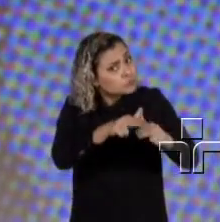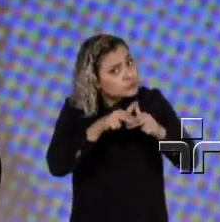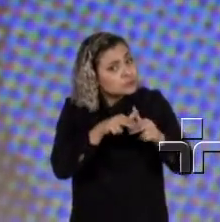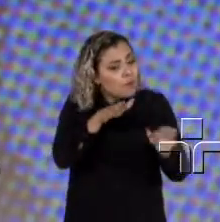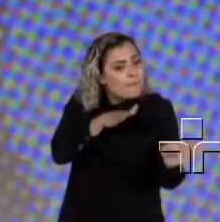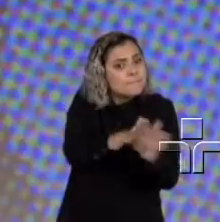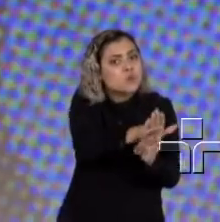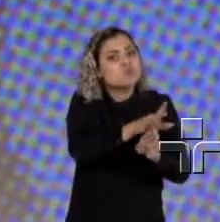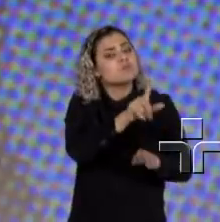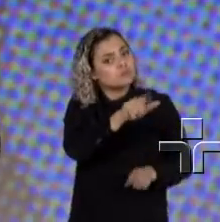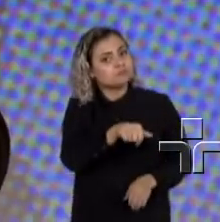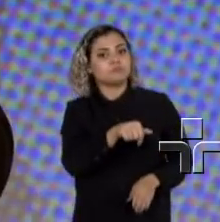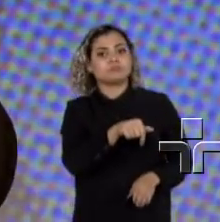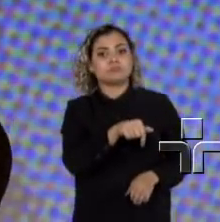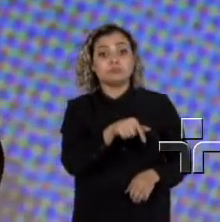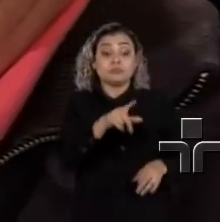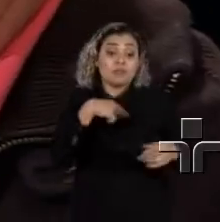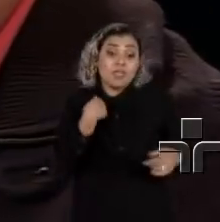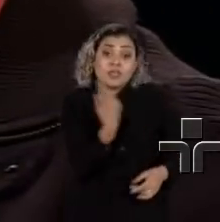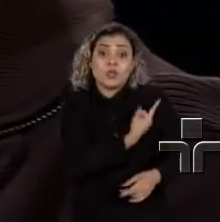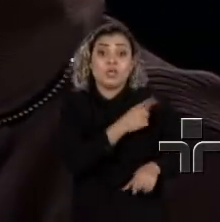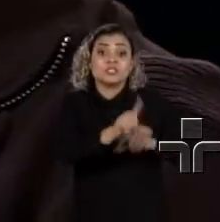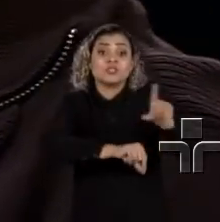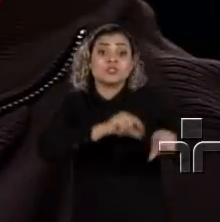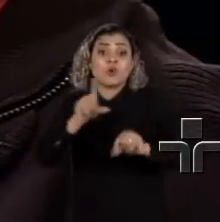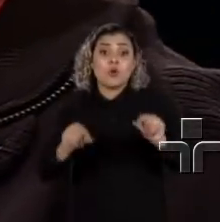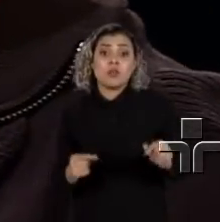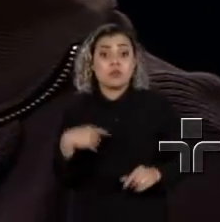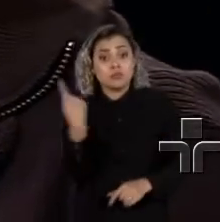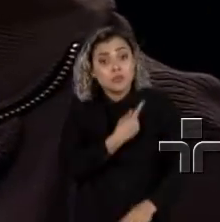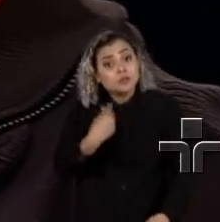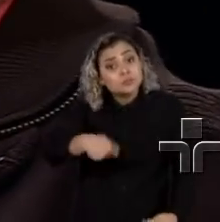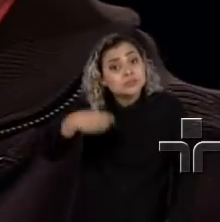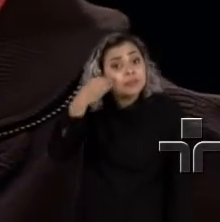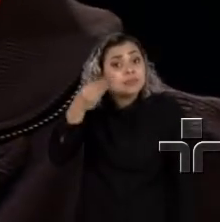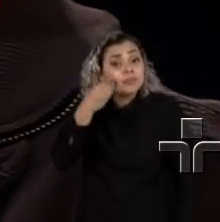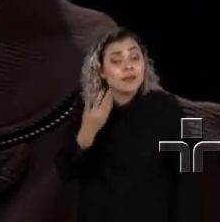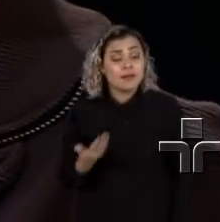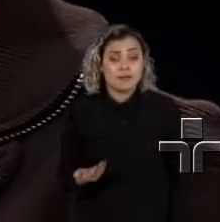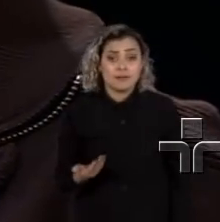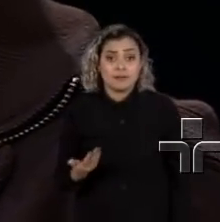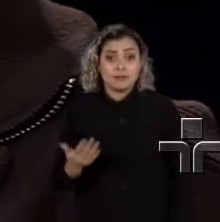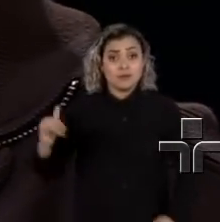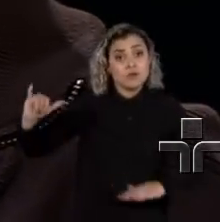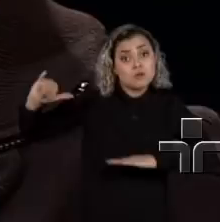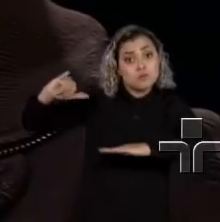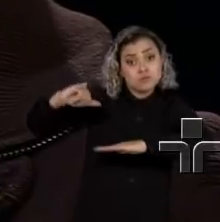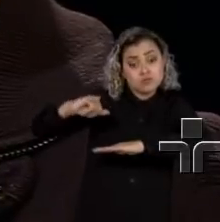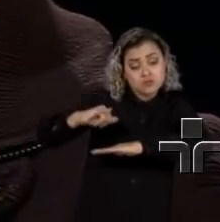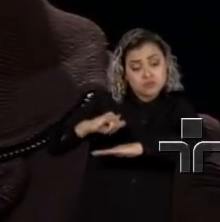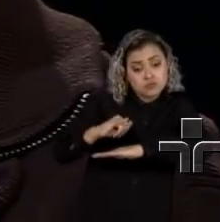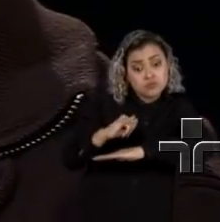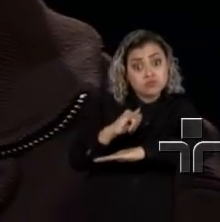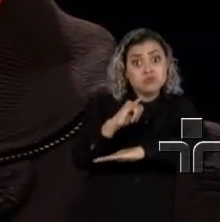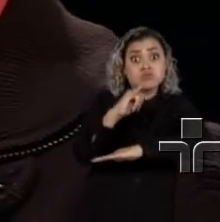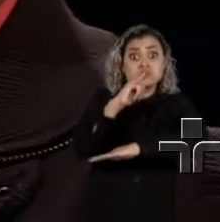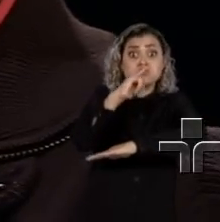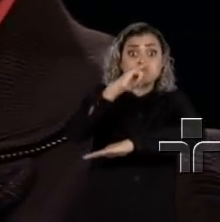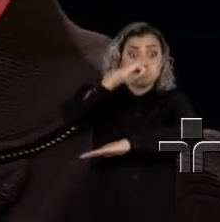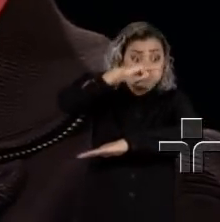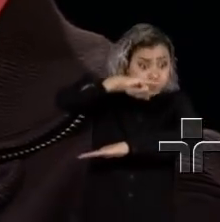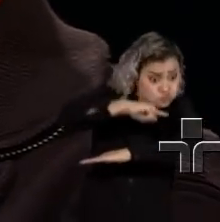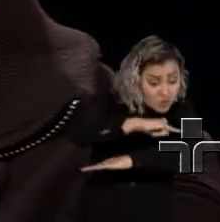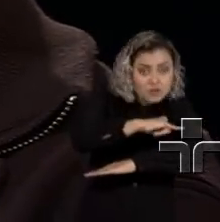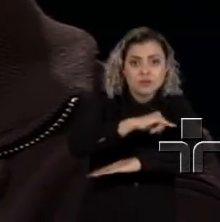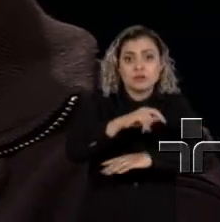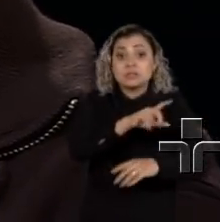chamado livre-arbítrio, que você, na vida, você tem que tentar. Decola. Agora, depois você vai ter que aterrissar. Agora, uma hora que você